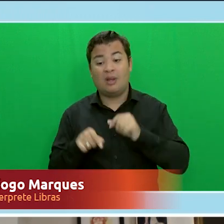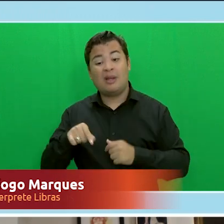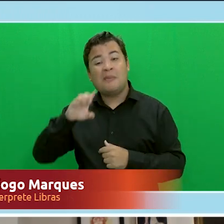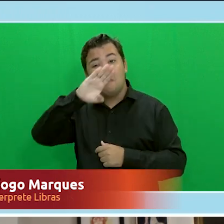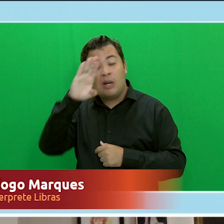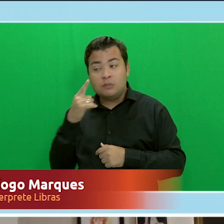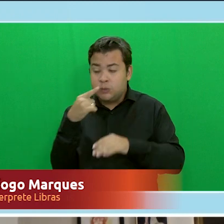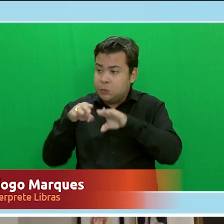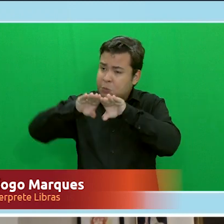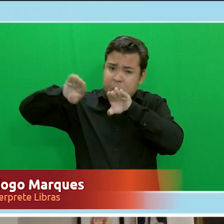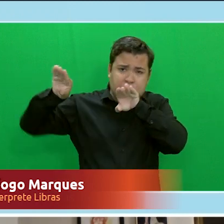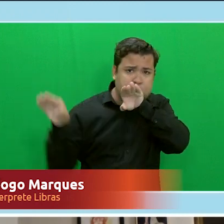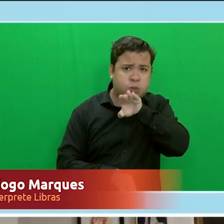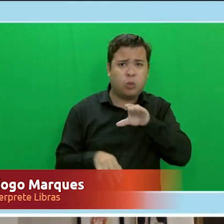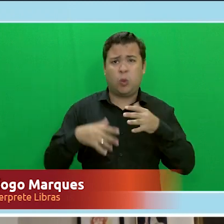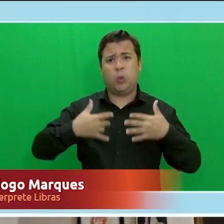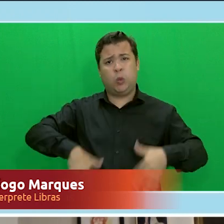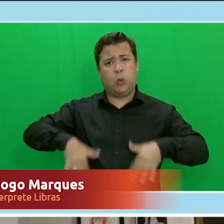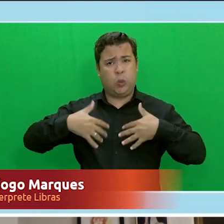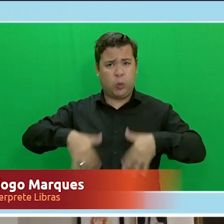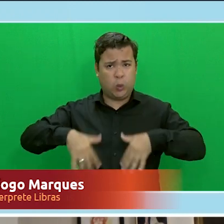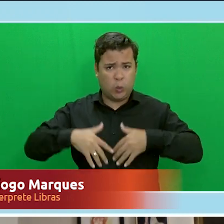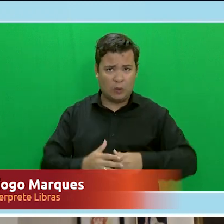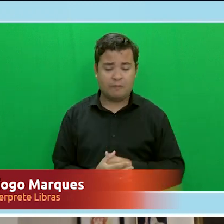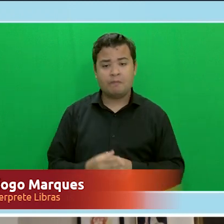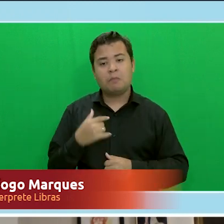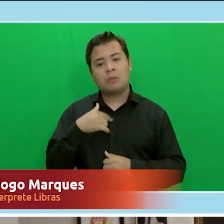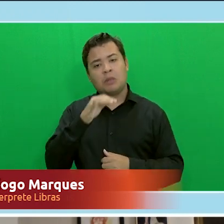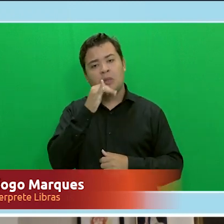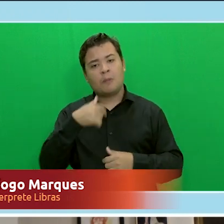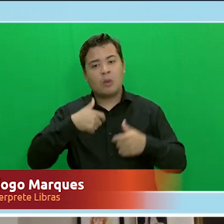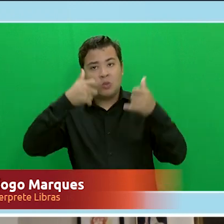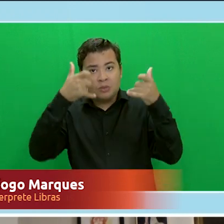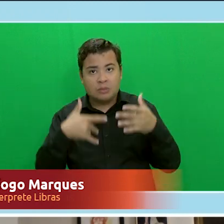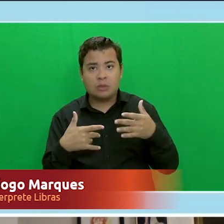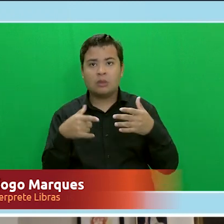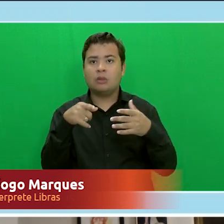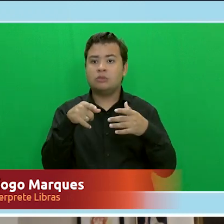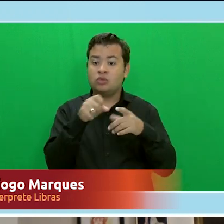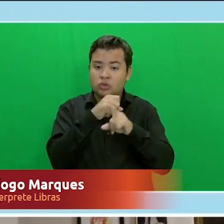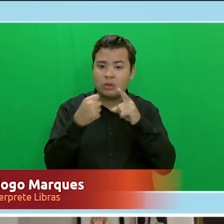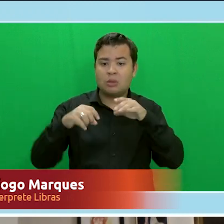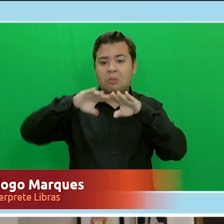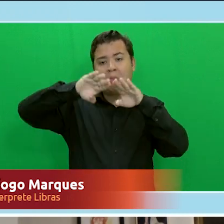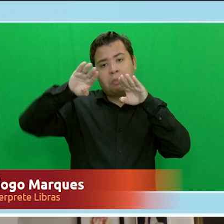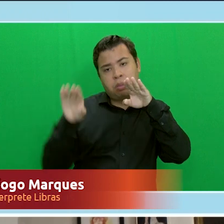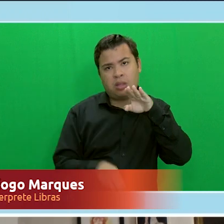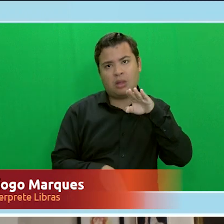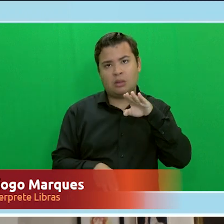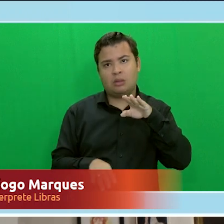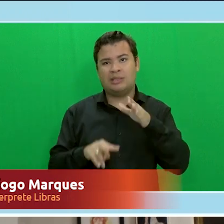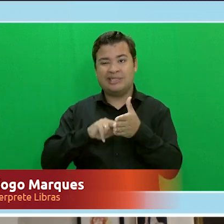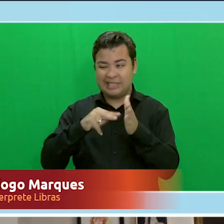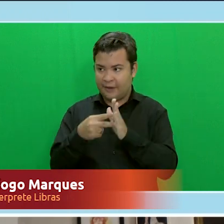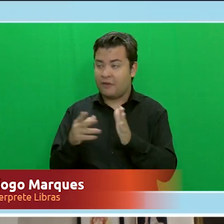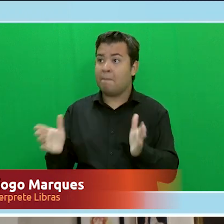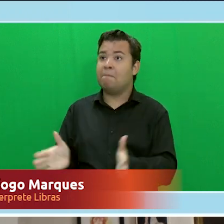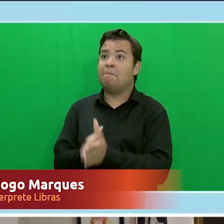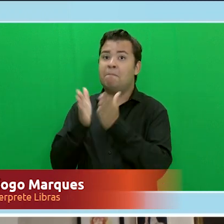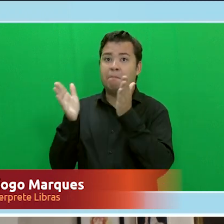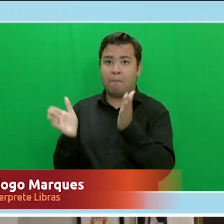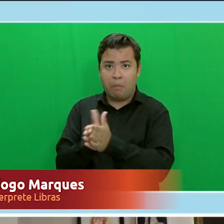essa desigualdade ela é muito maior, né? Quando eu falo desigualdade, eu não quero